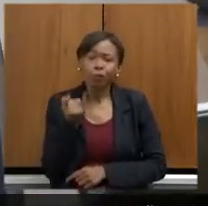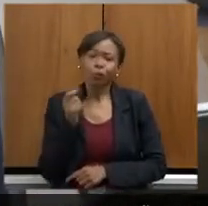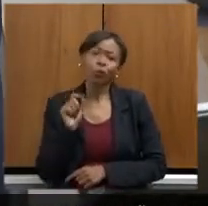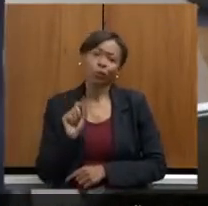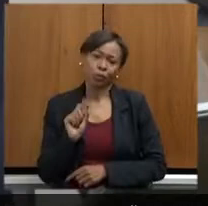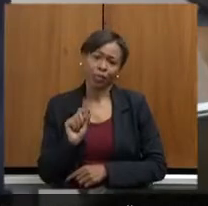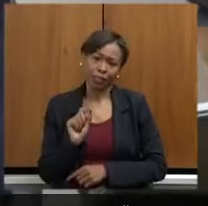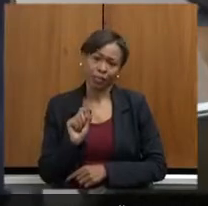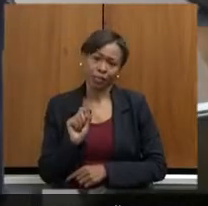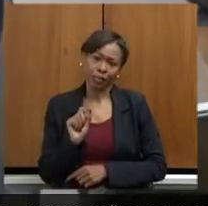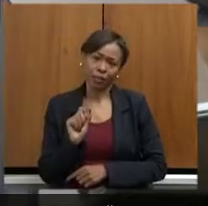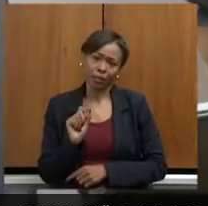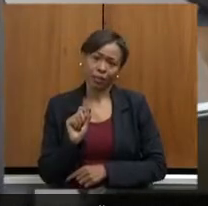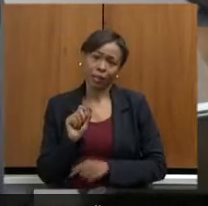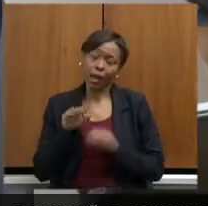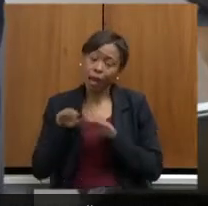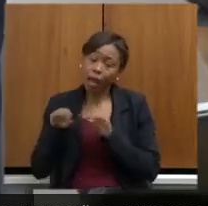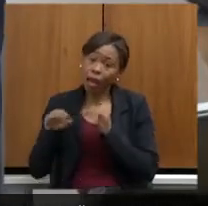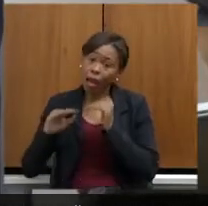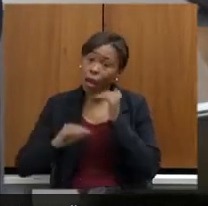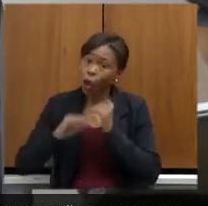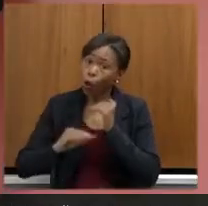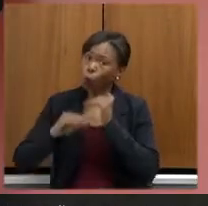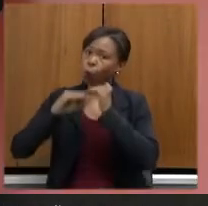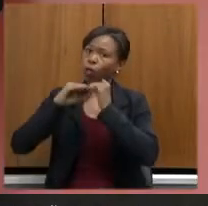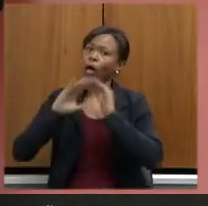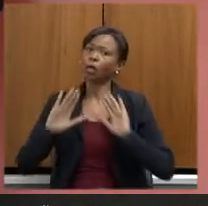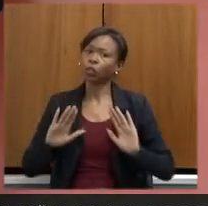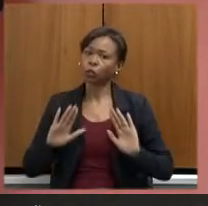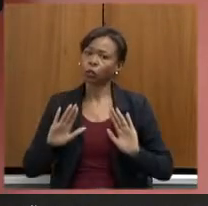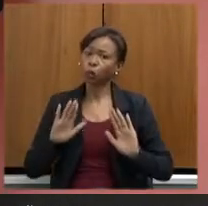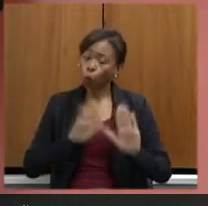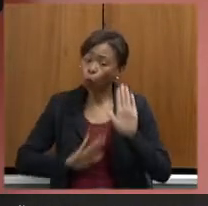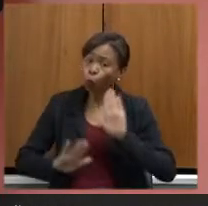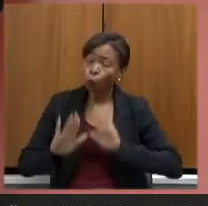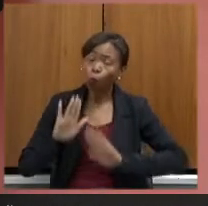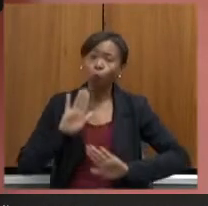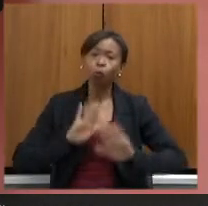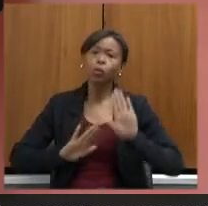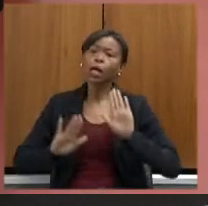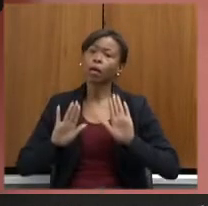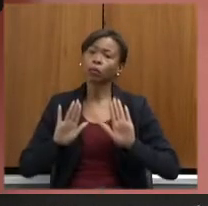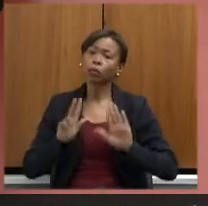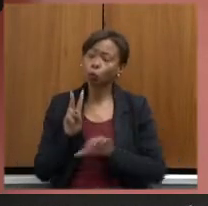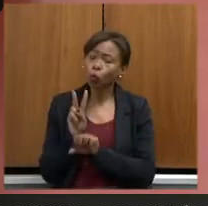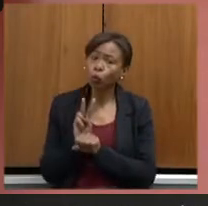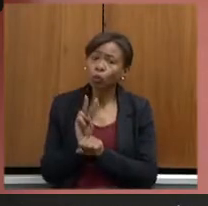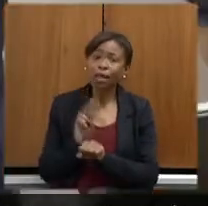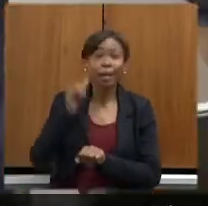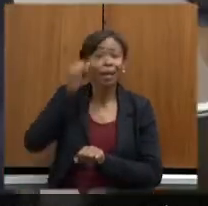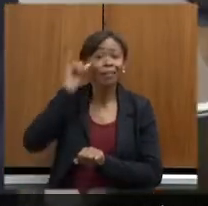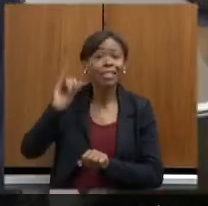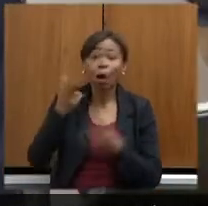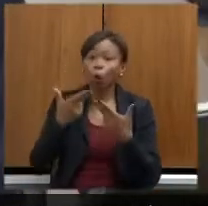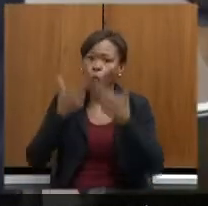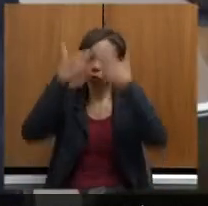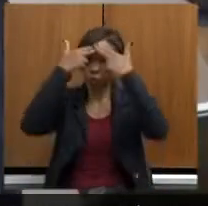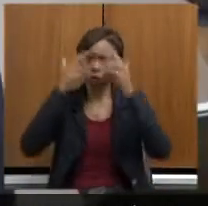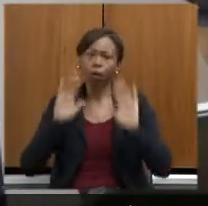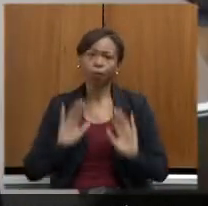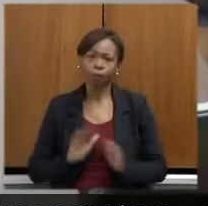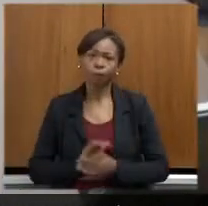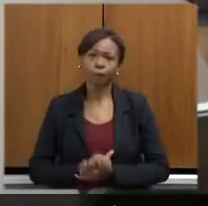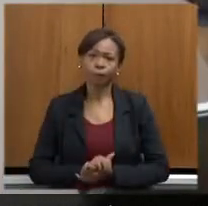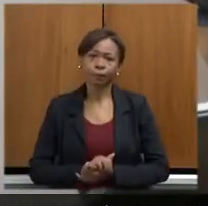o que nós chamamos de Equidade é bom senso você fazer as coisas sem evitar um trauma maior